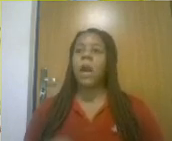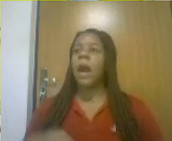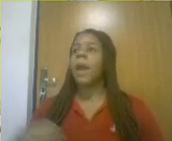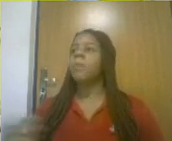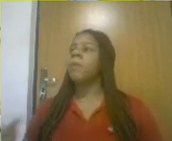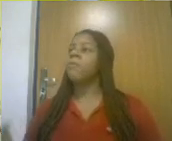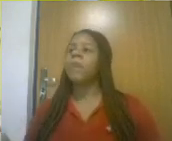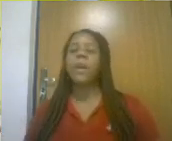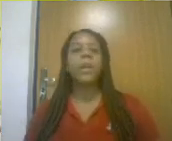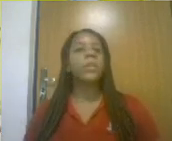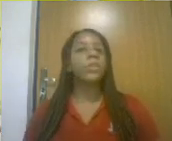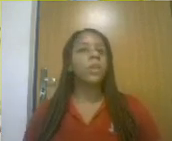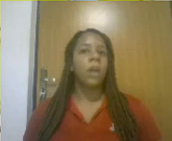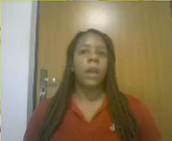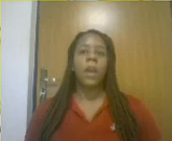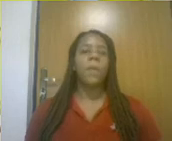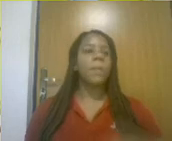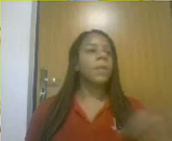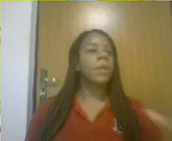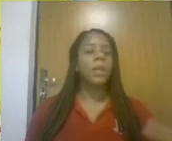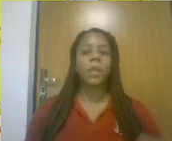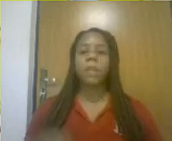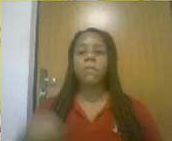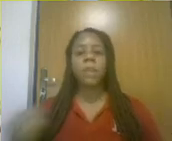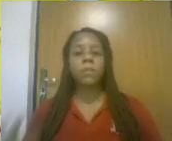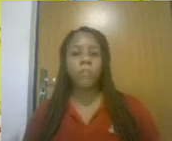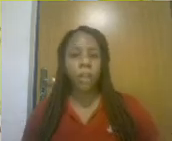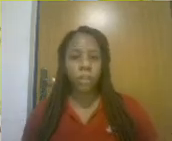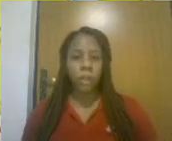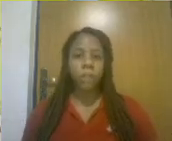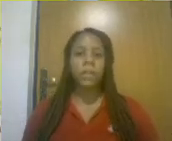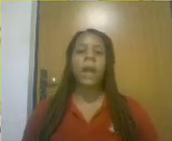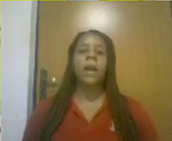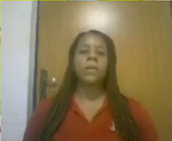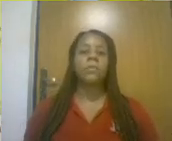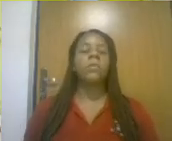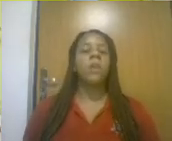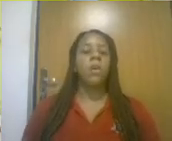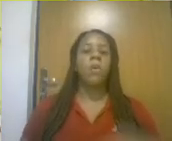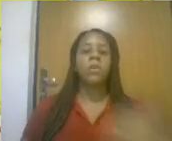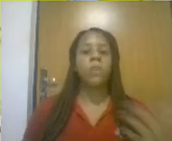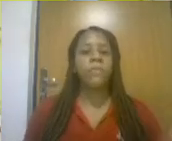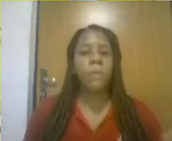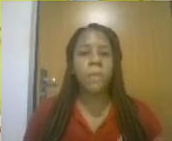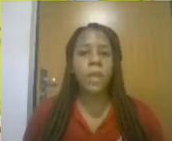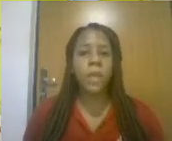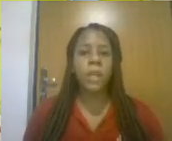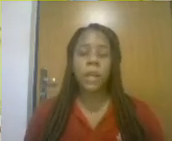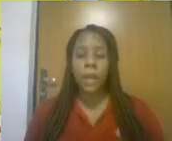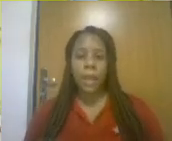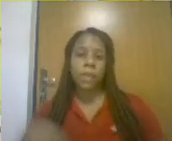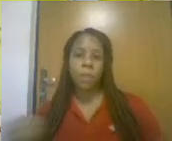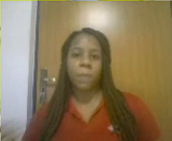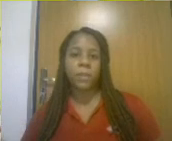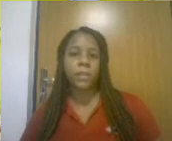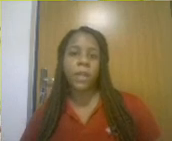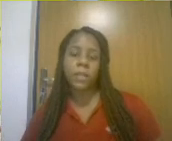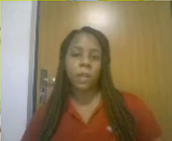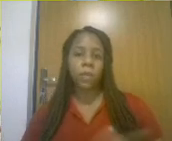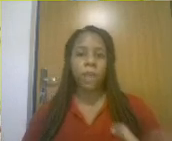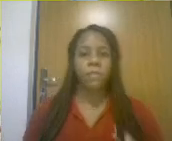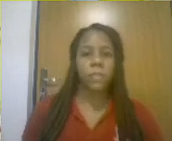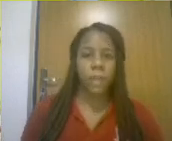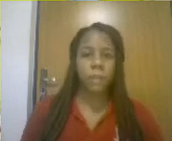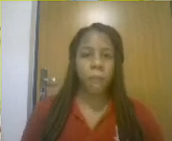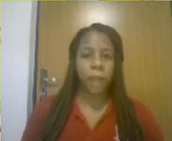começo. Era uma vez uma menina que vivia num jardim encantado com a sua família. Ela era uma princesa